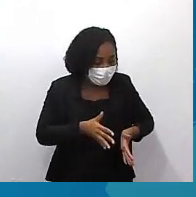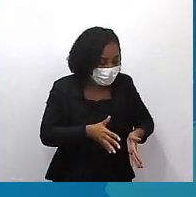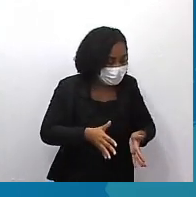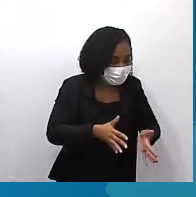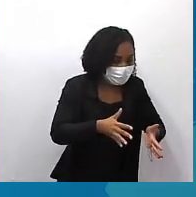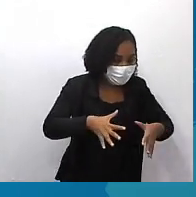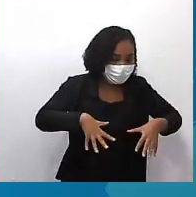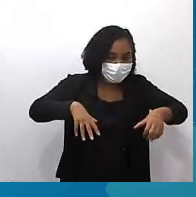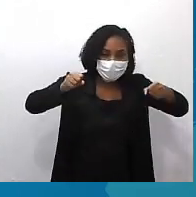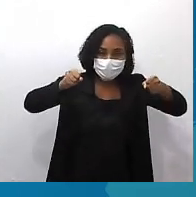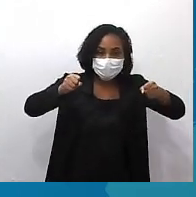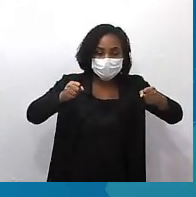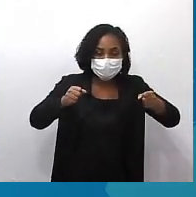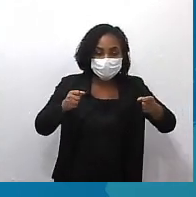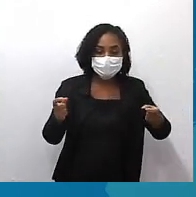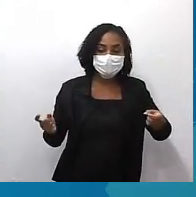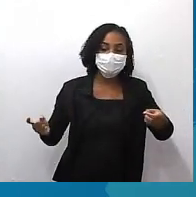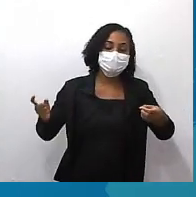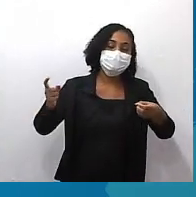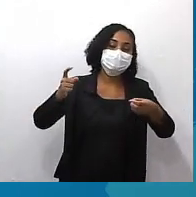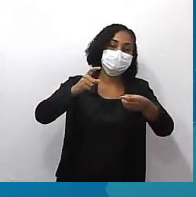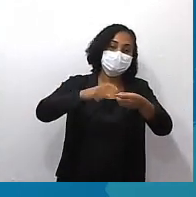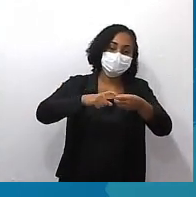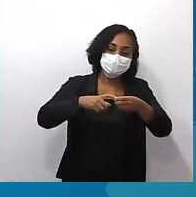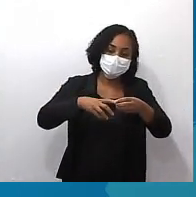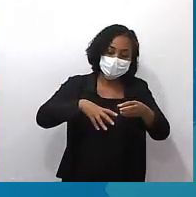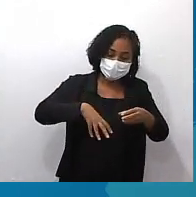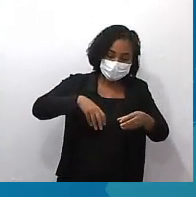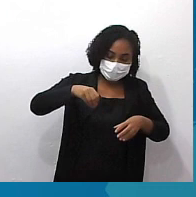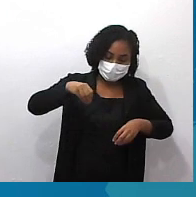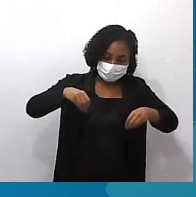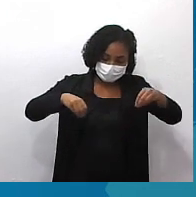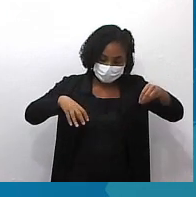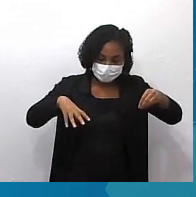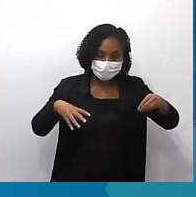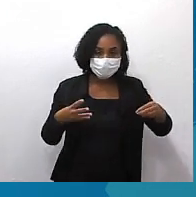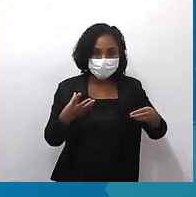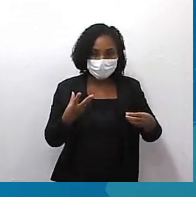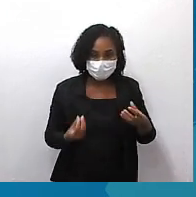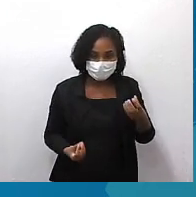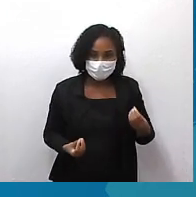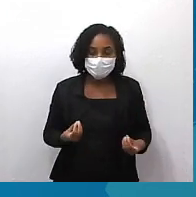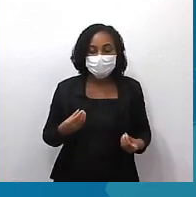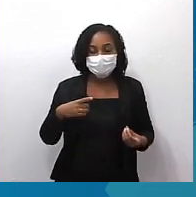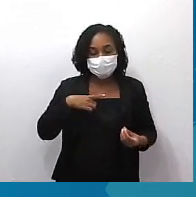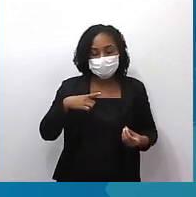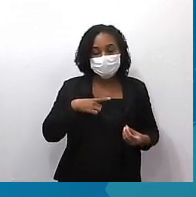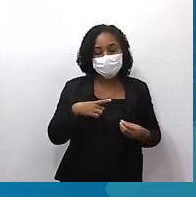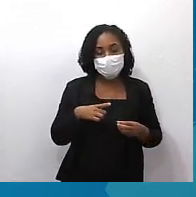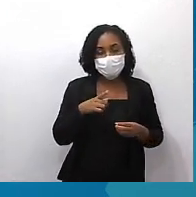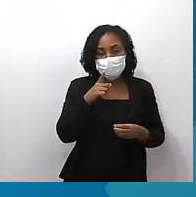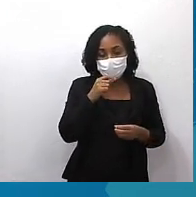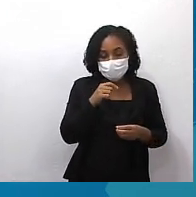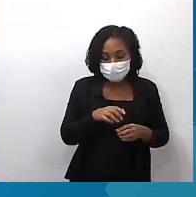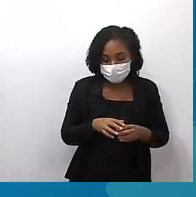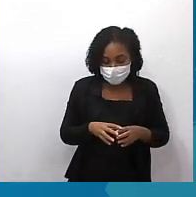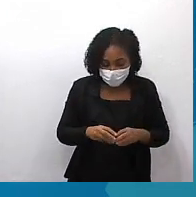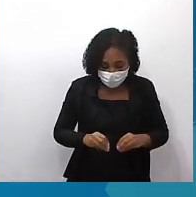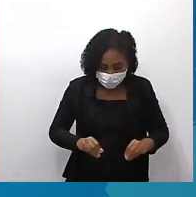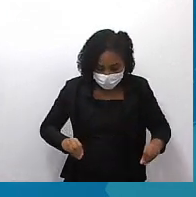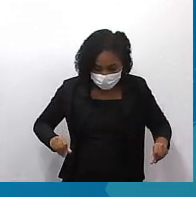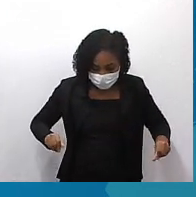é evaporado. Ele volta a infiltrar em bacias sedimentares, né? em regiões de solos